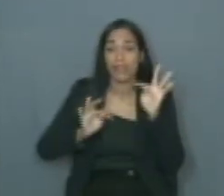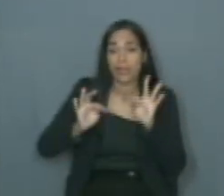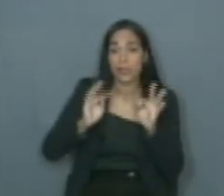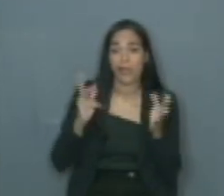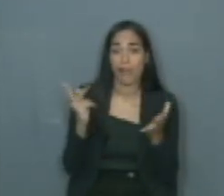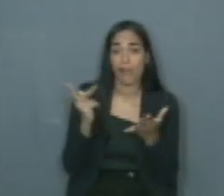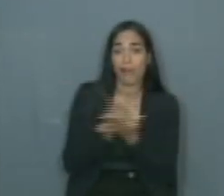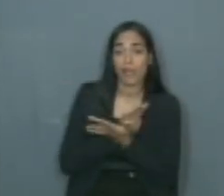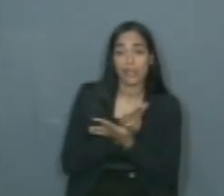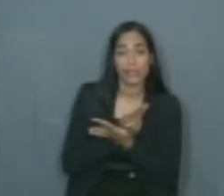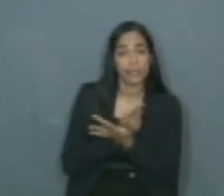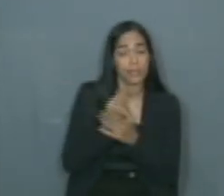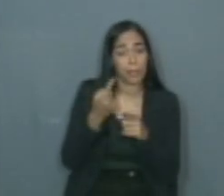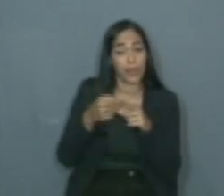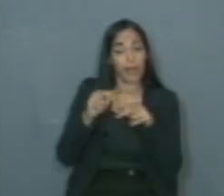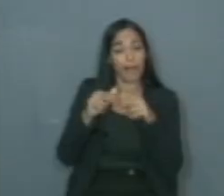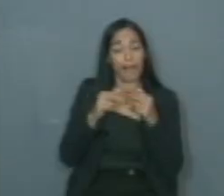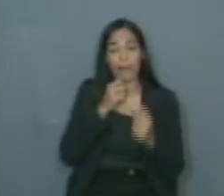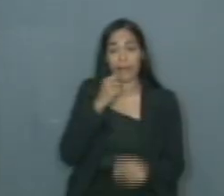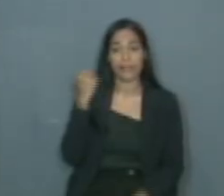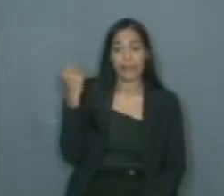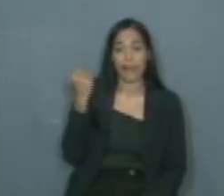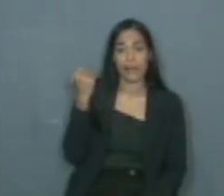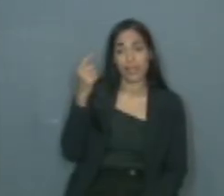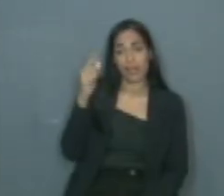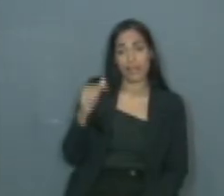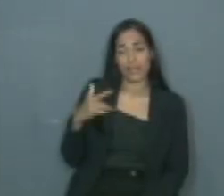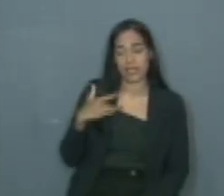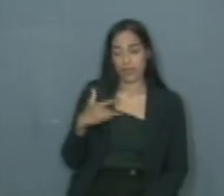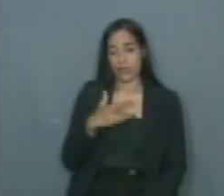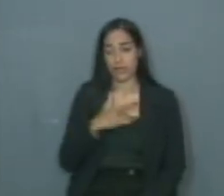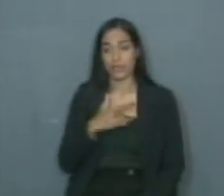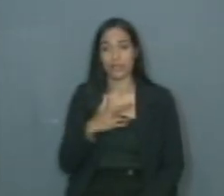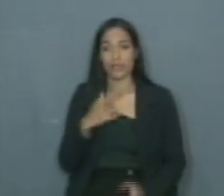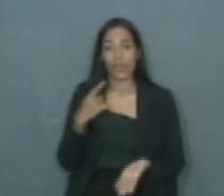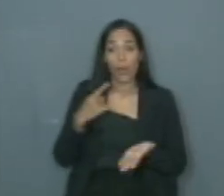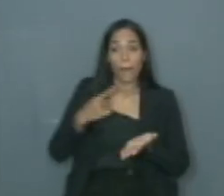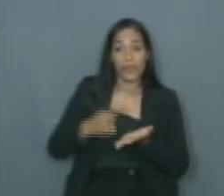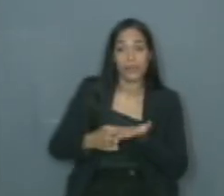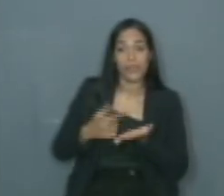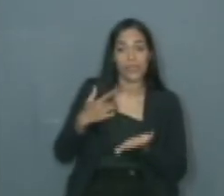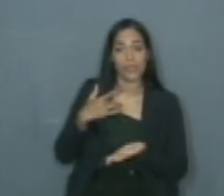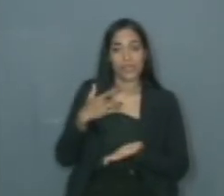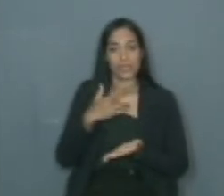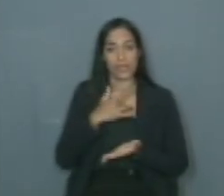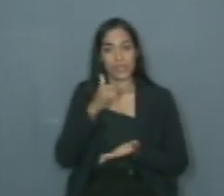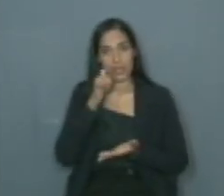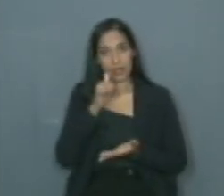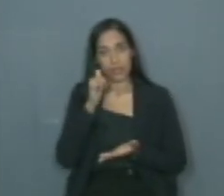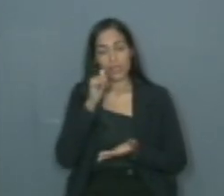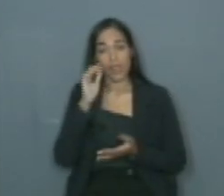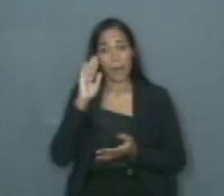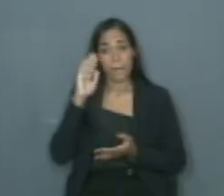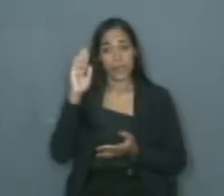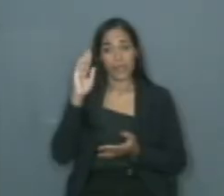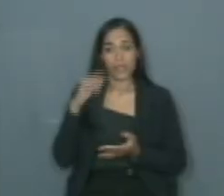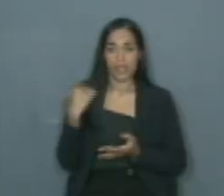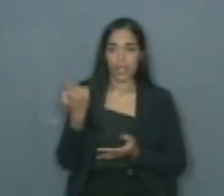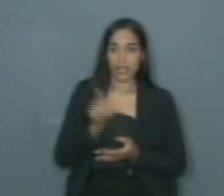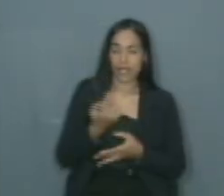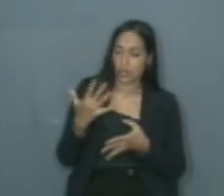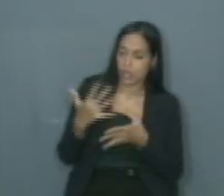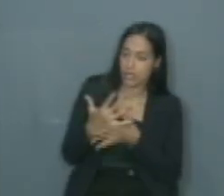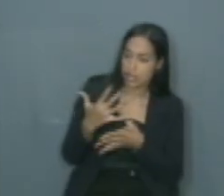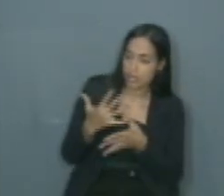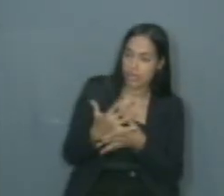inadequados, o que ainda agrava muito mais a questão da sua saúde. Então, o compromisso com a saúde da mulher deve também ser uma prioridade da nossa